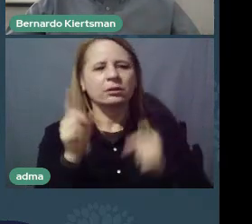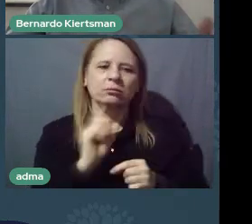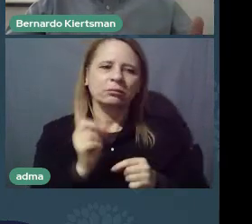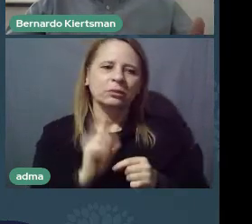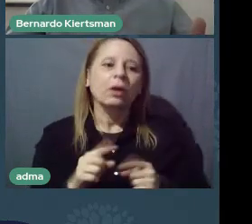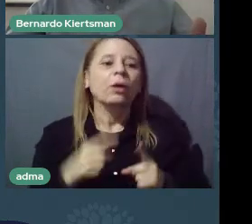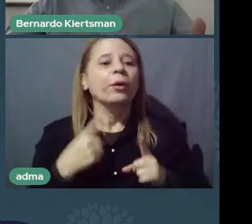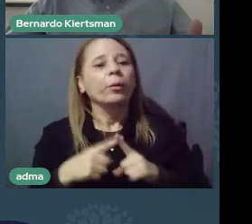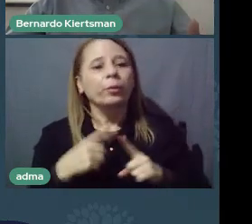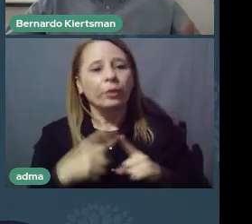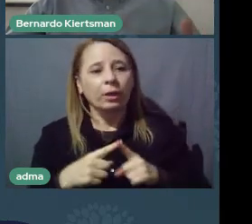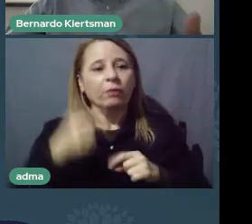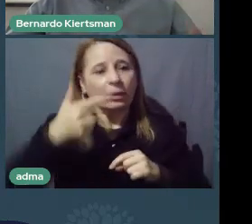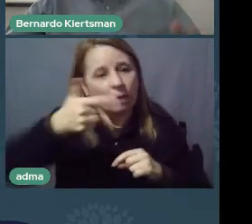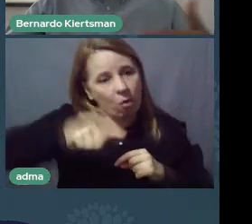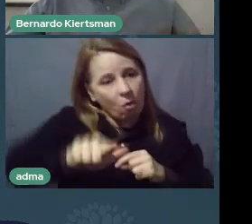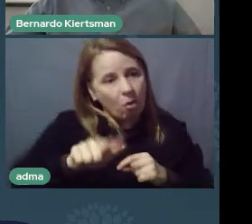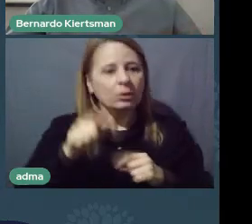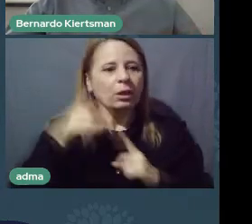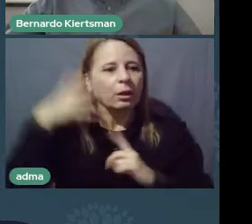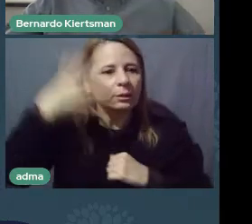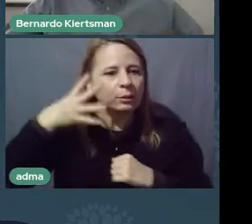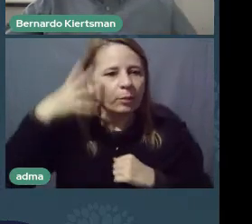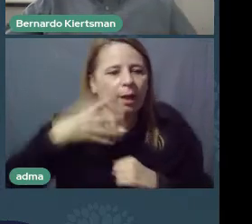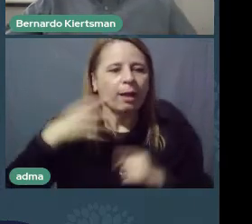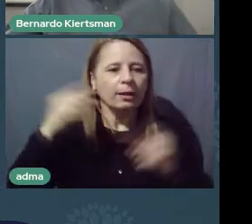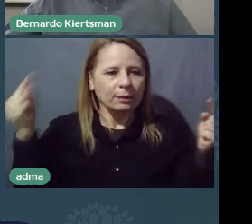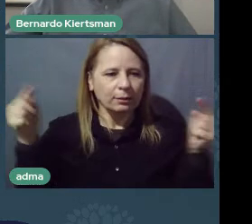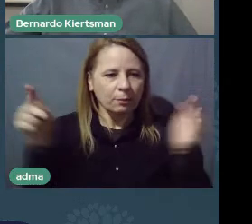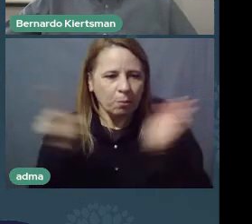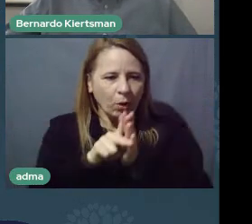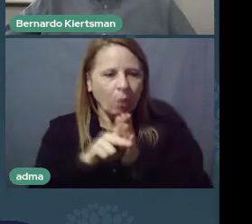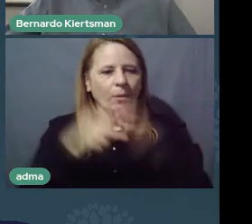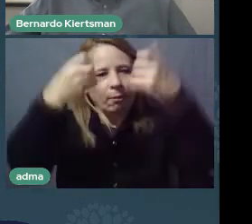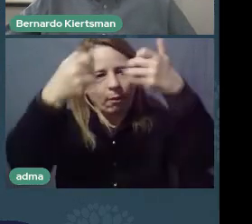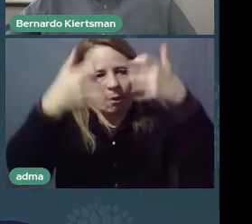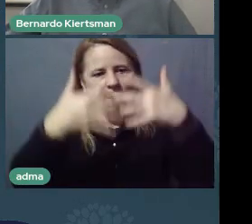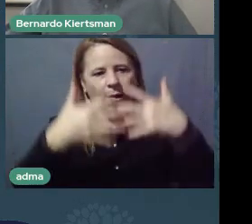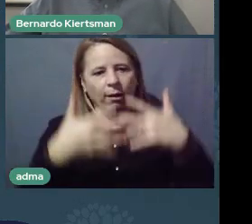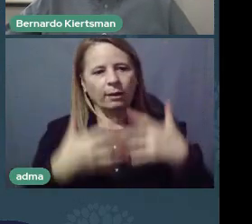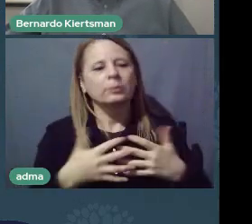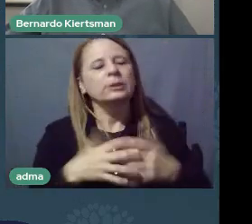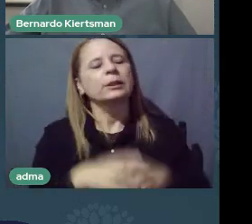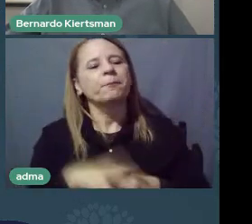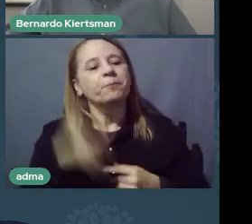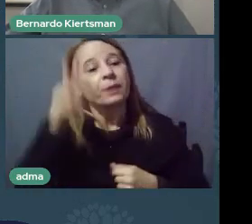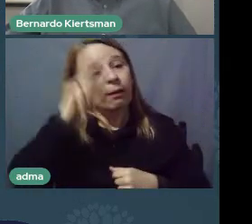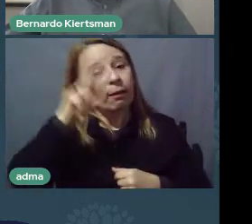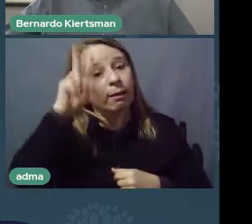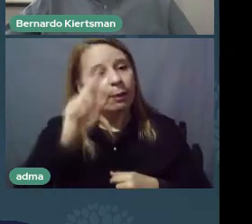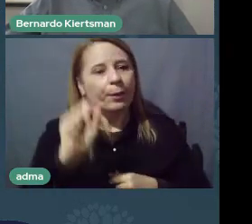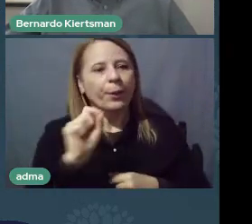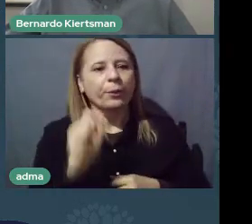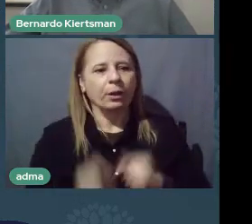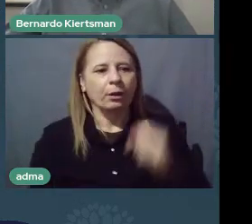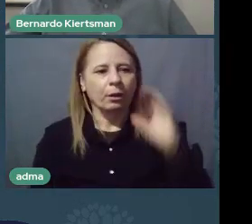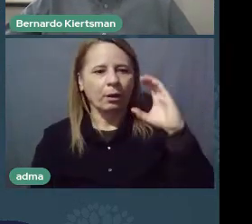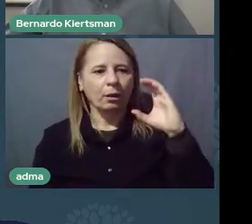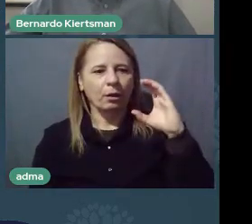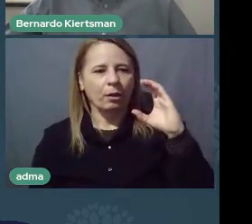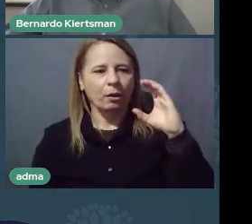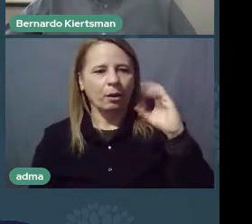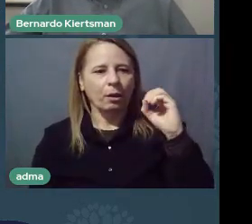vão ter palestras específicas para isso, mas lembrar que os corticoides que a gente